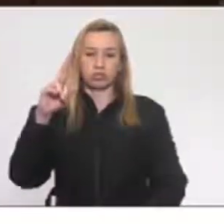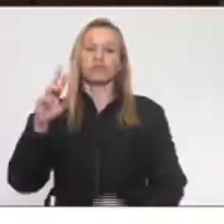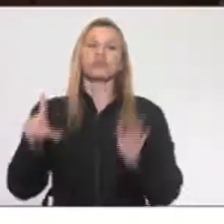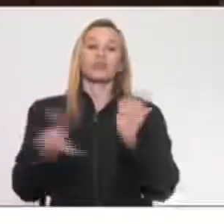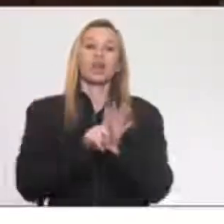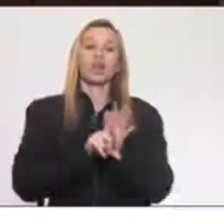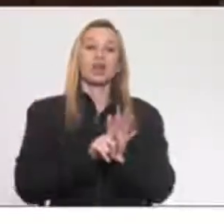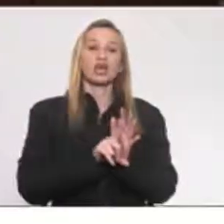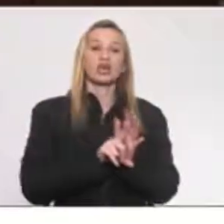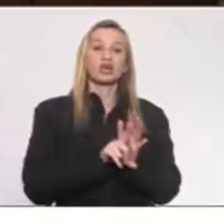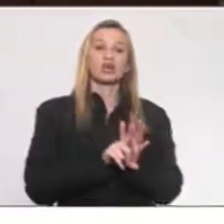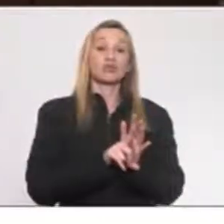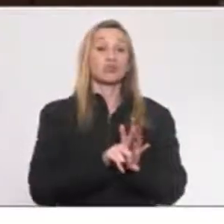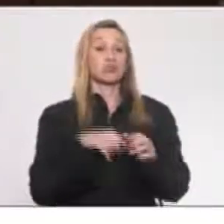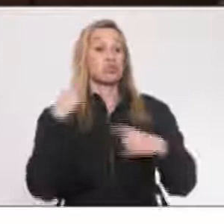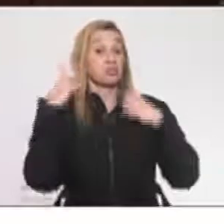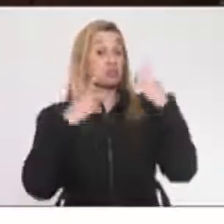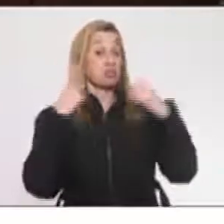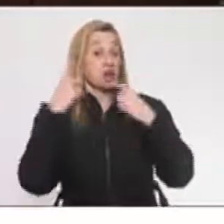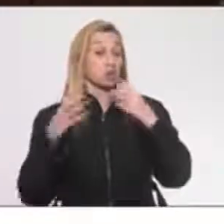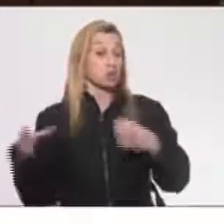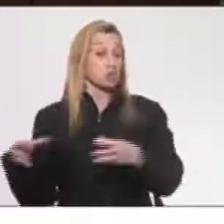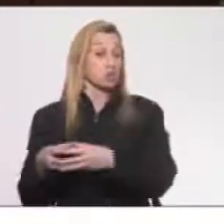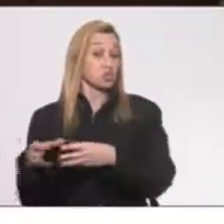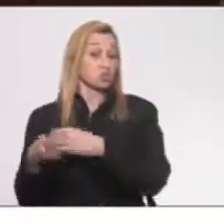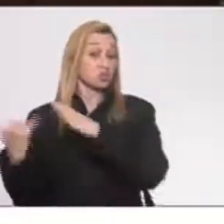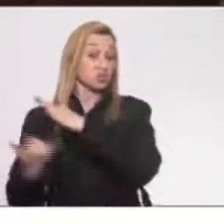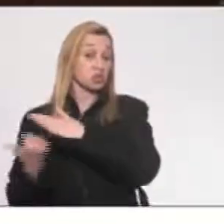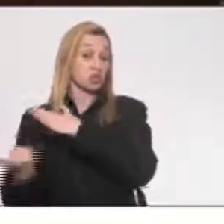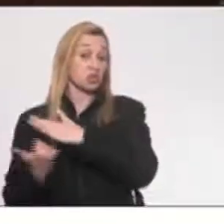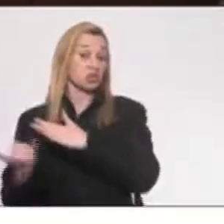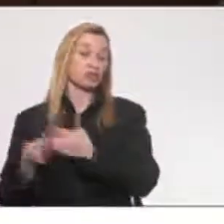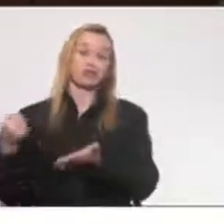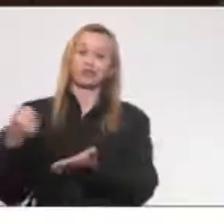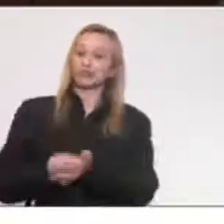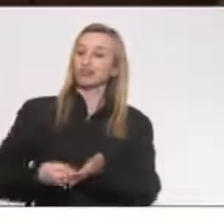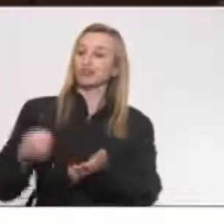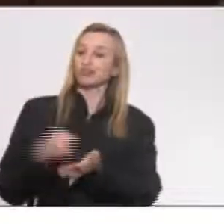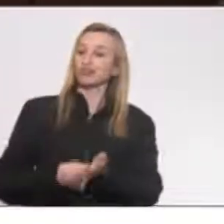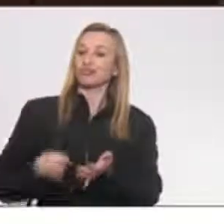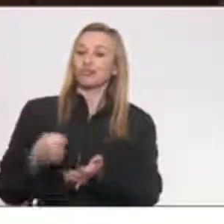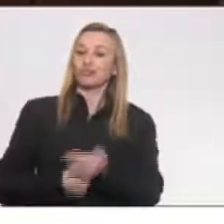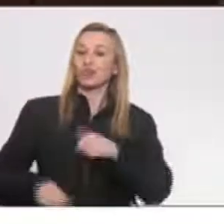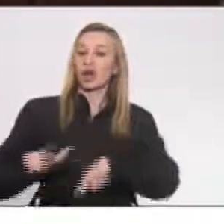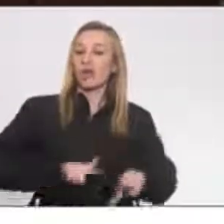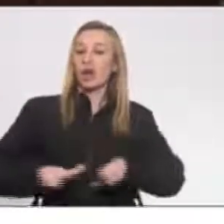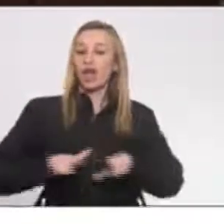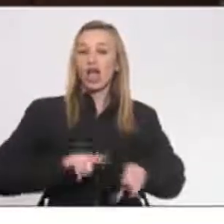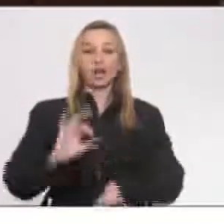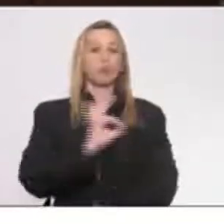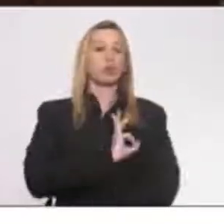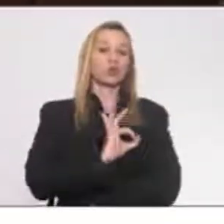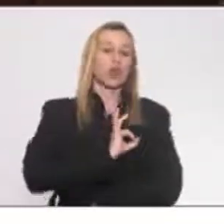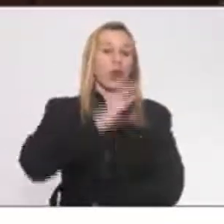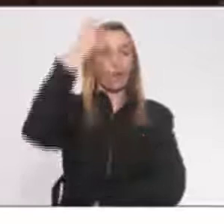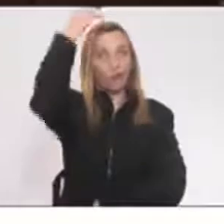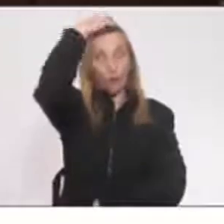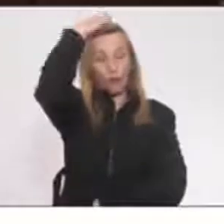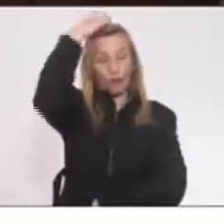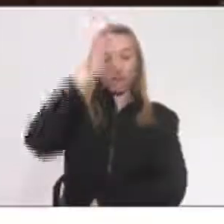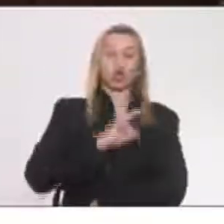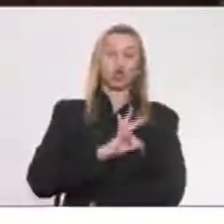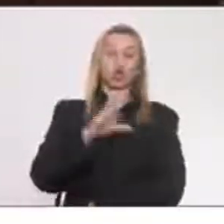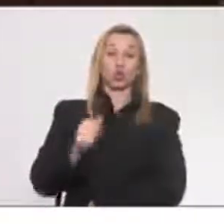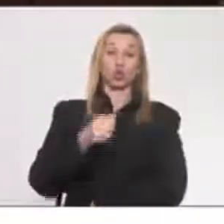desses grupos de instituições que insistem em trabalhar na lógica de que o policial é culpado, de que o